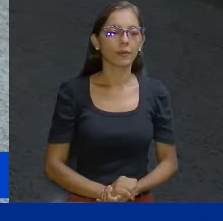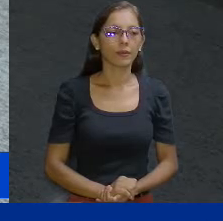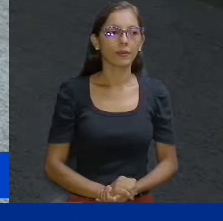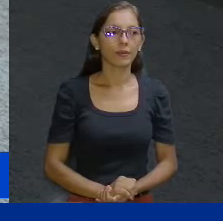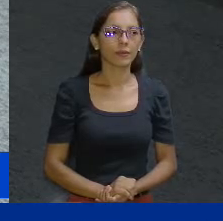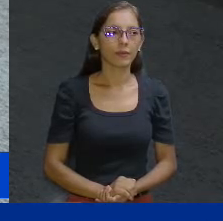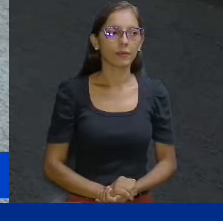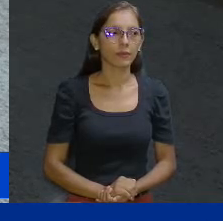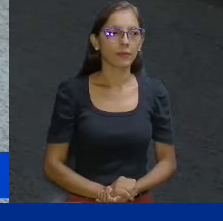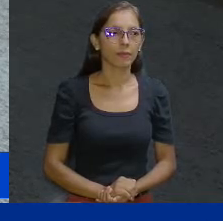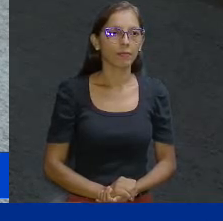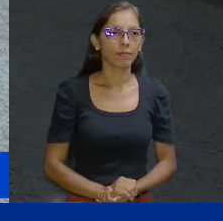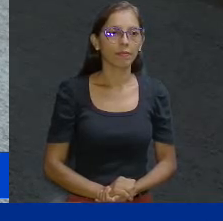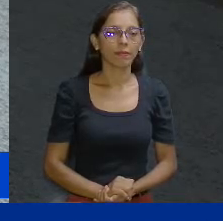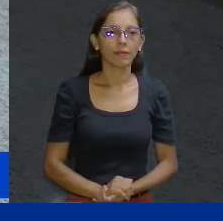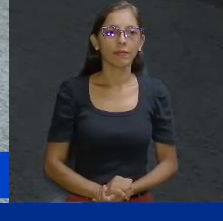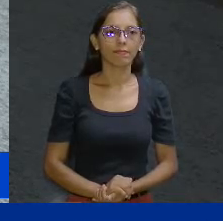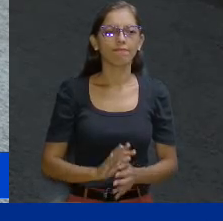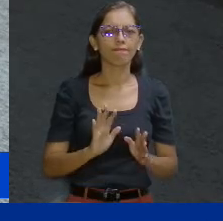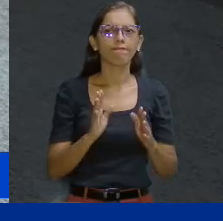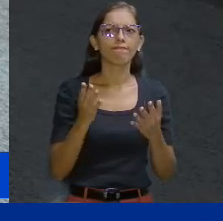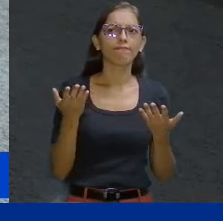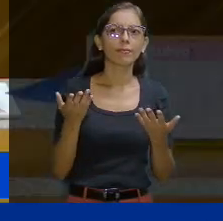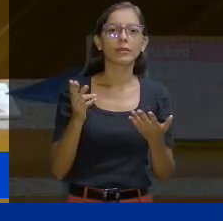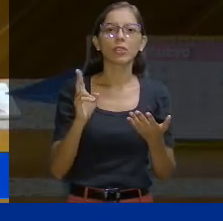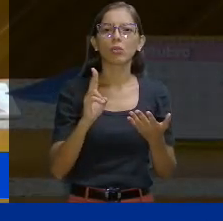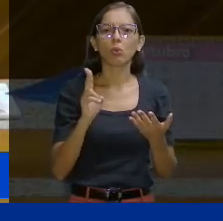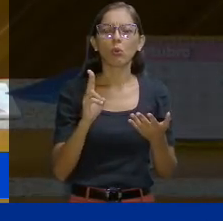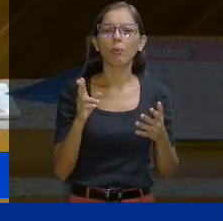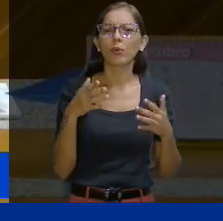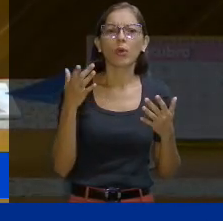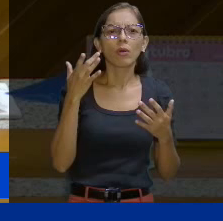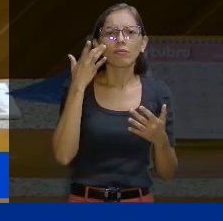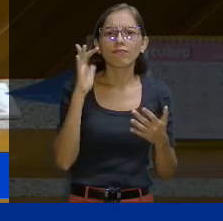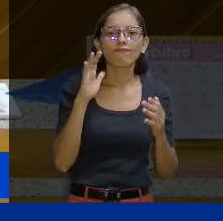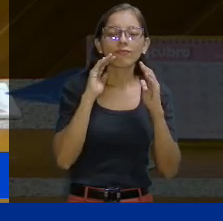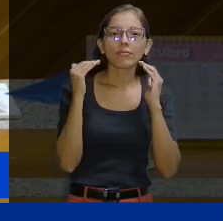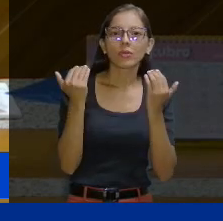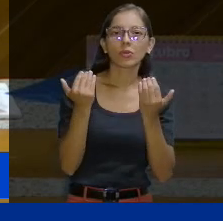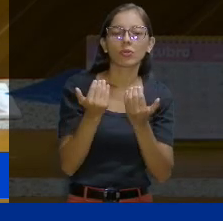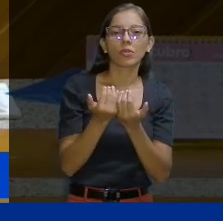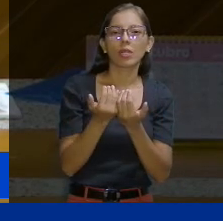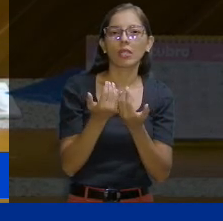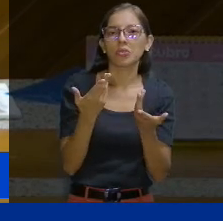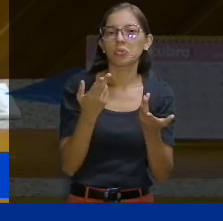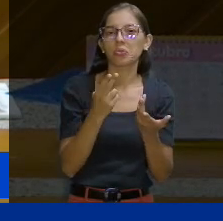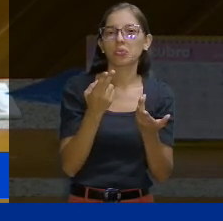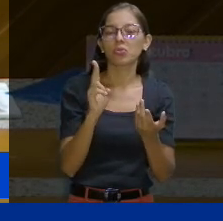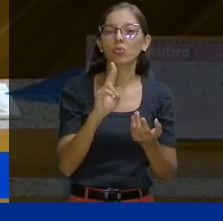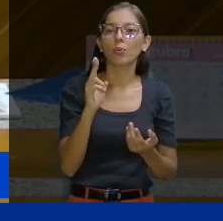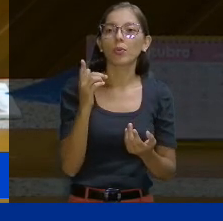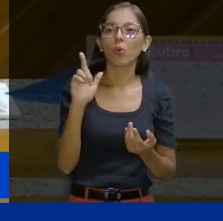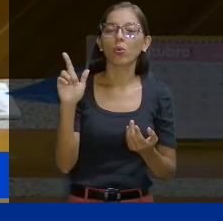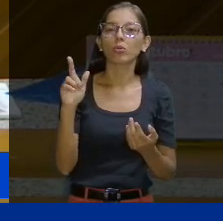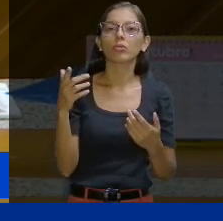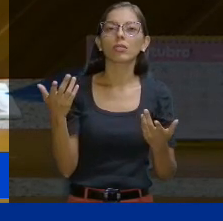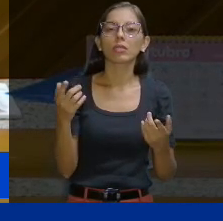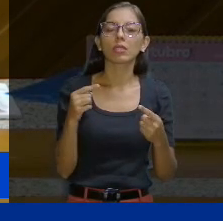Eu não sei qual é a denominação que se deu, se é um congresso, alguma coisa preparatória à COP